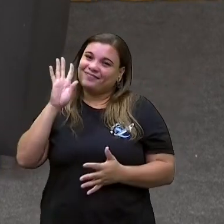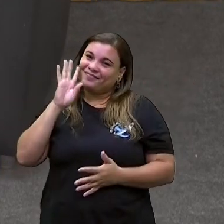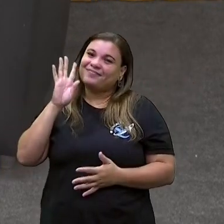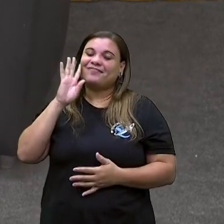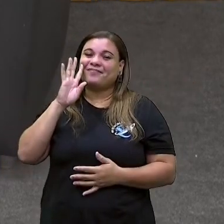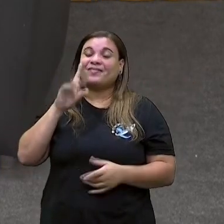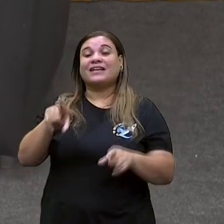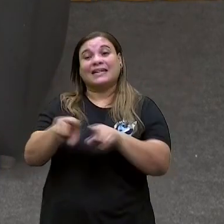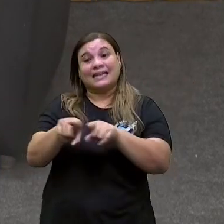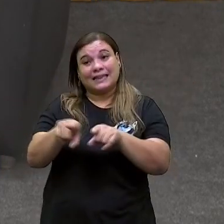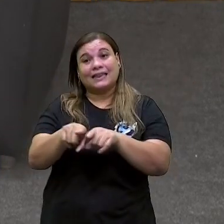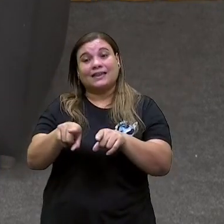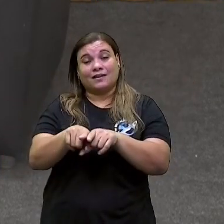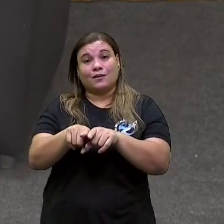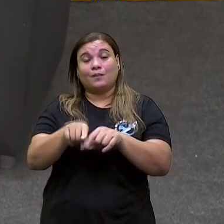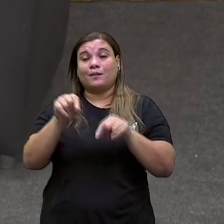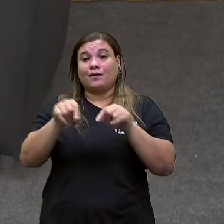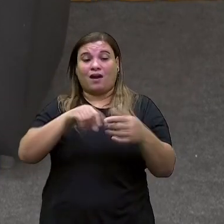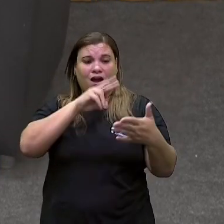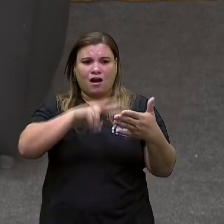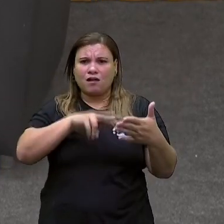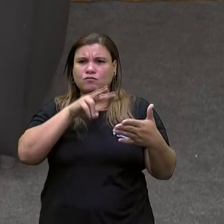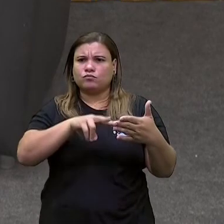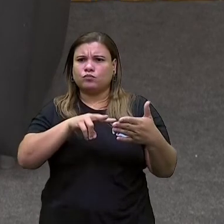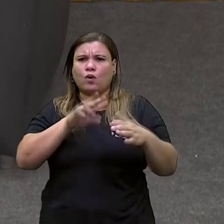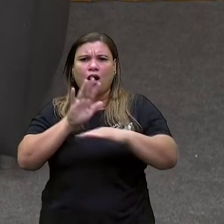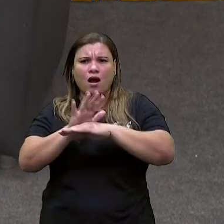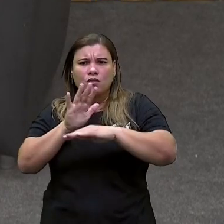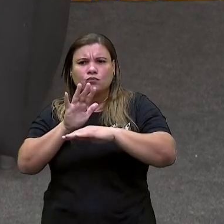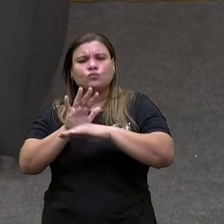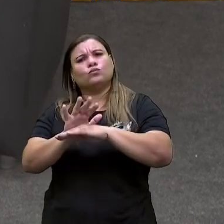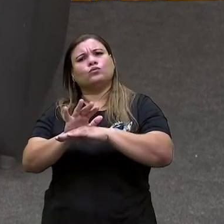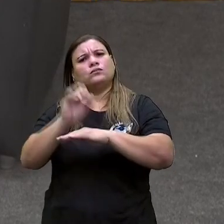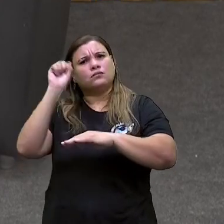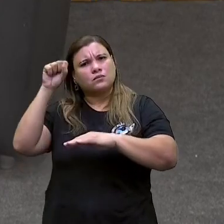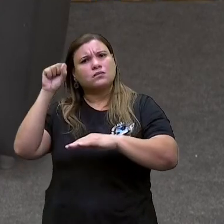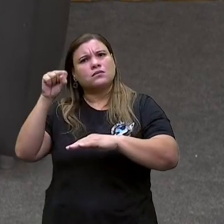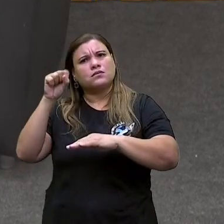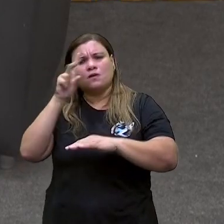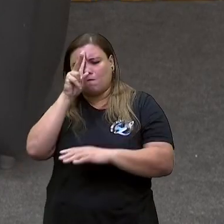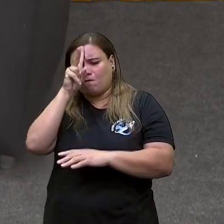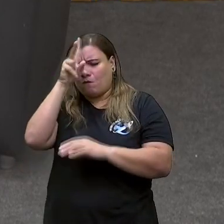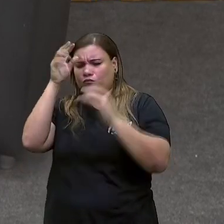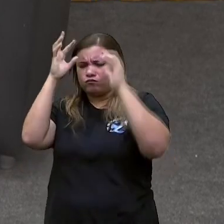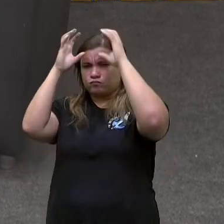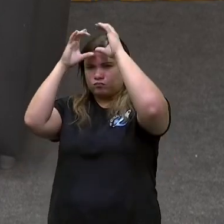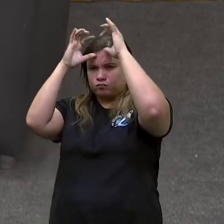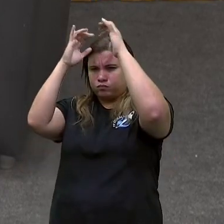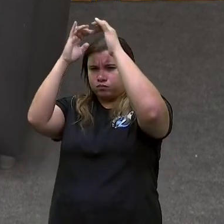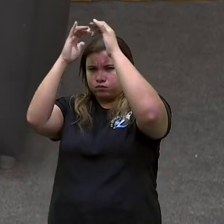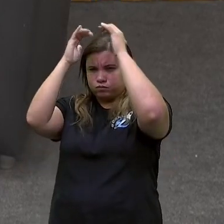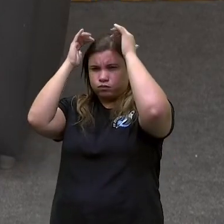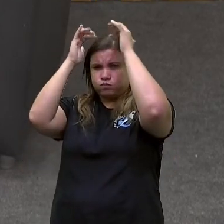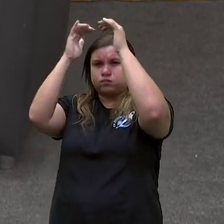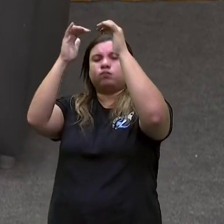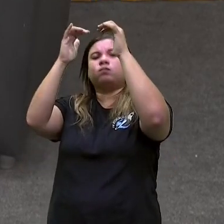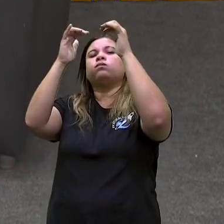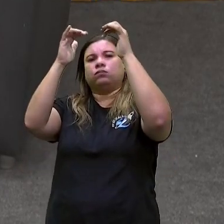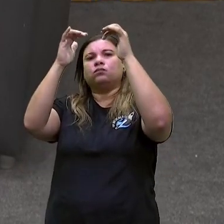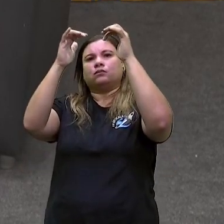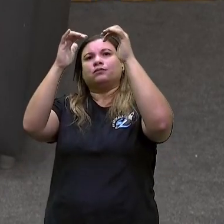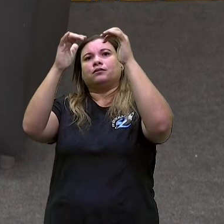pode fortalecer e vai fortalecer o teu cérebro, a sua rede neural. E é algo que você vai usar na sua vida